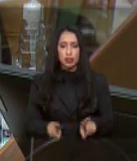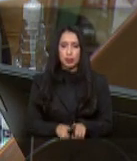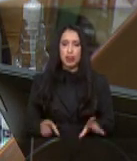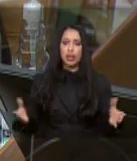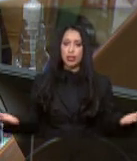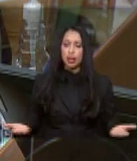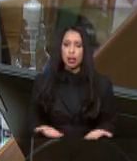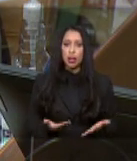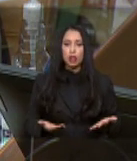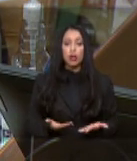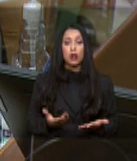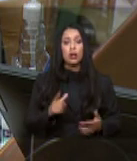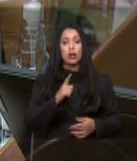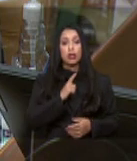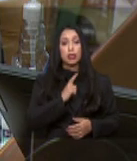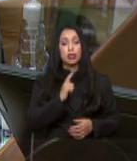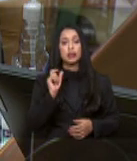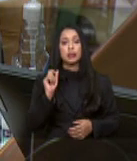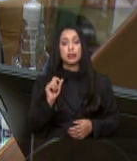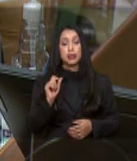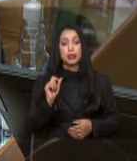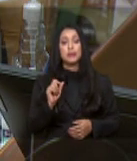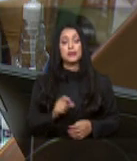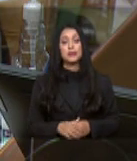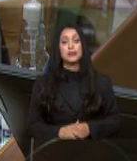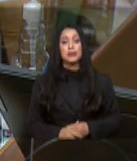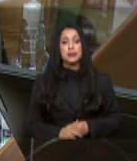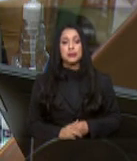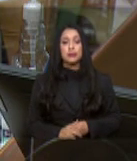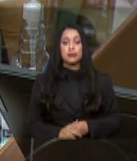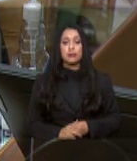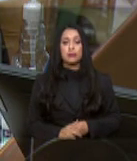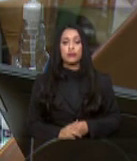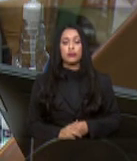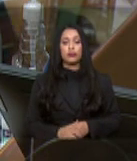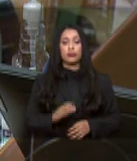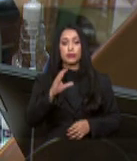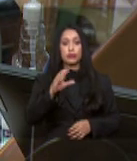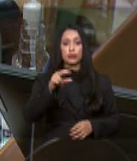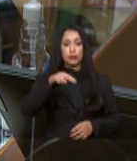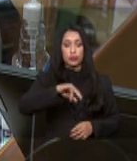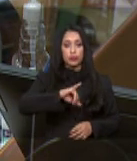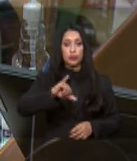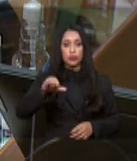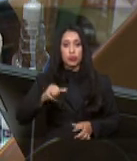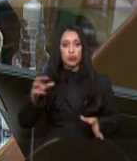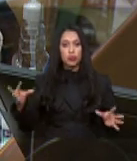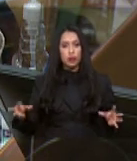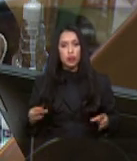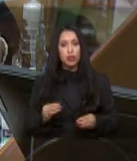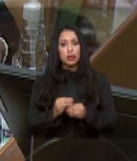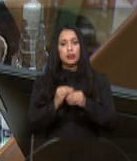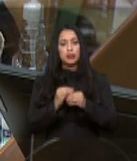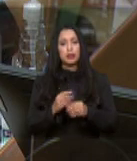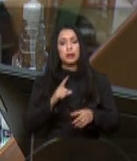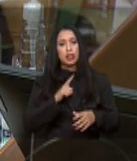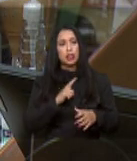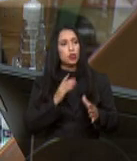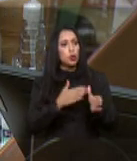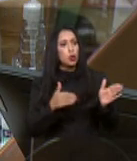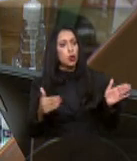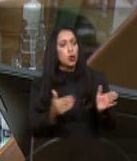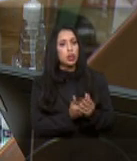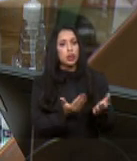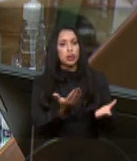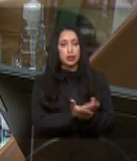no observatório. Com a palavra, Carmen Lúcia, ministra do STF. No Conselho Nacional de Justiça, exatamente para que se tenha a efetividade de todas as ações que